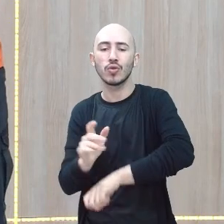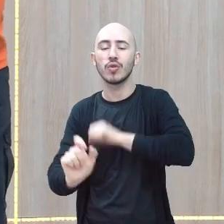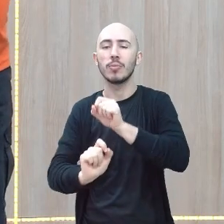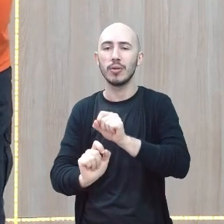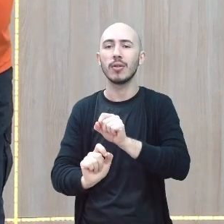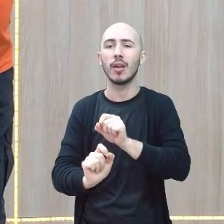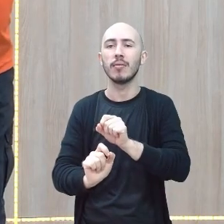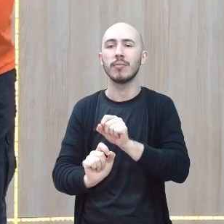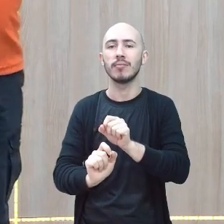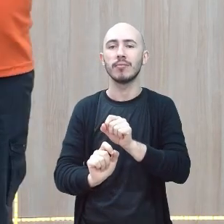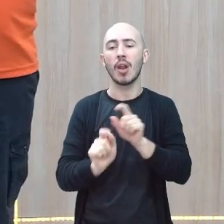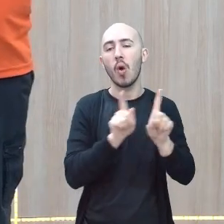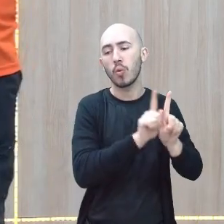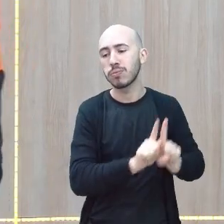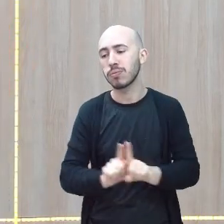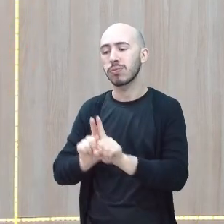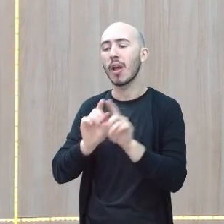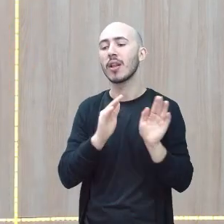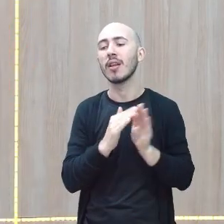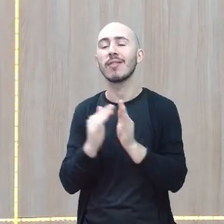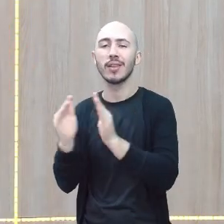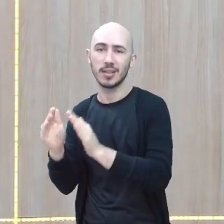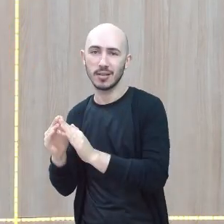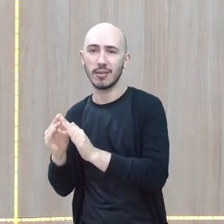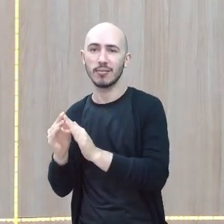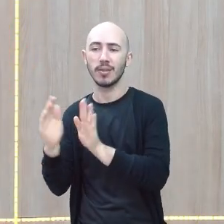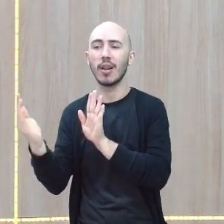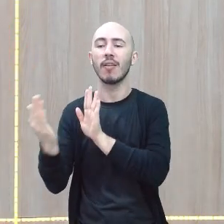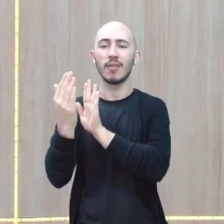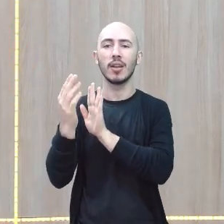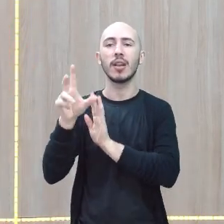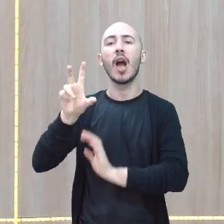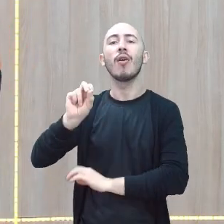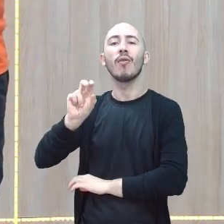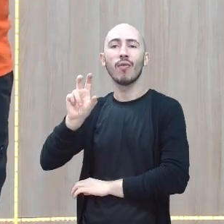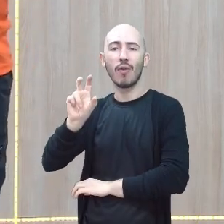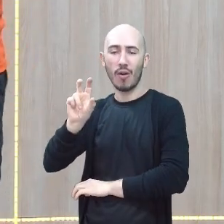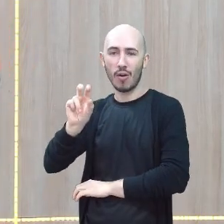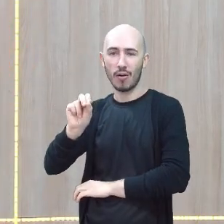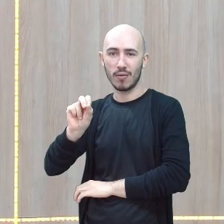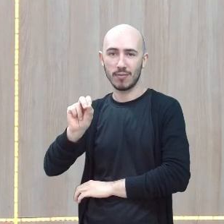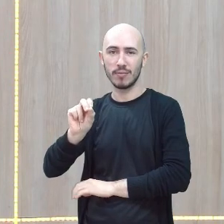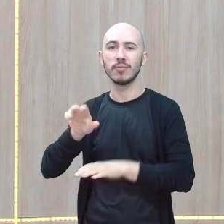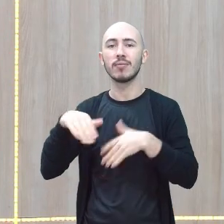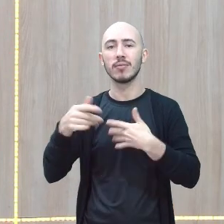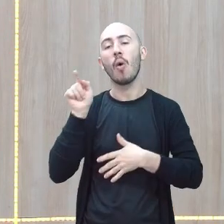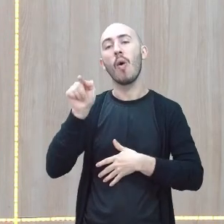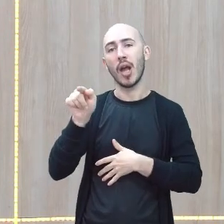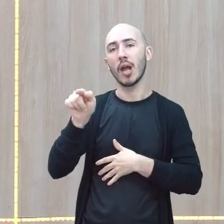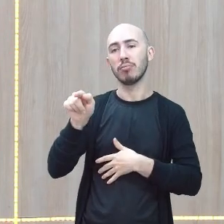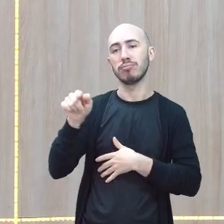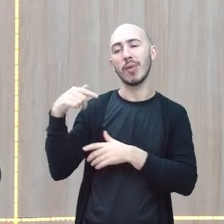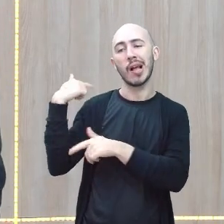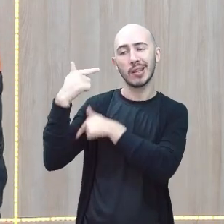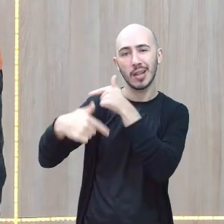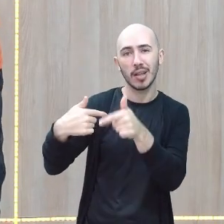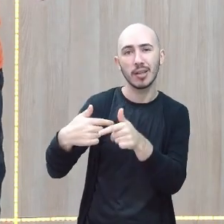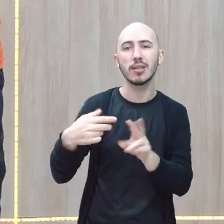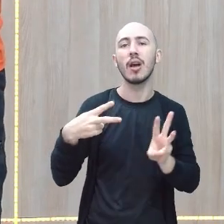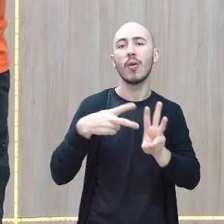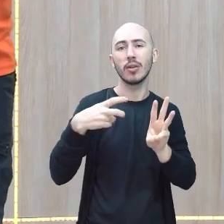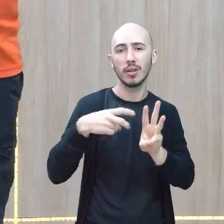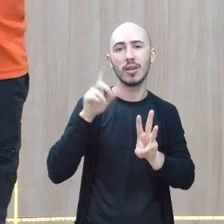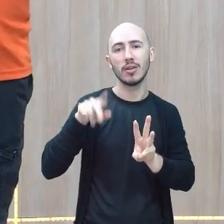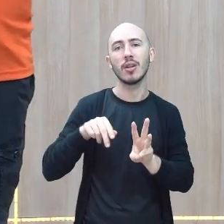da vizinha da frente, né, que a gente chamava carinhosamente de vó. E vó era de descendência indígena e ela era o quê? Uma